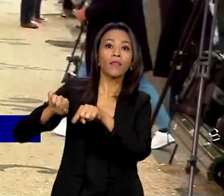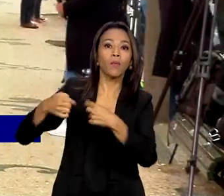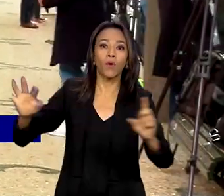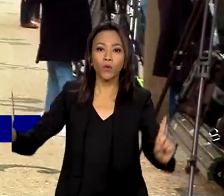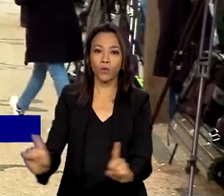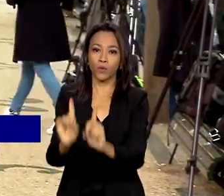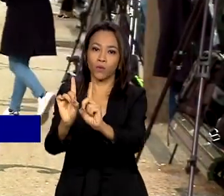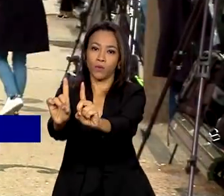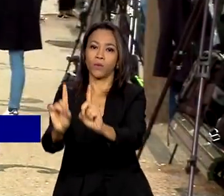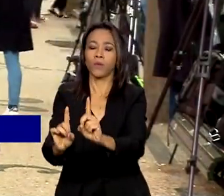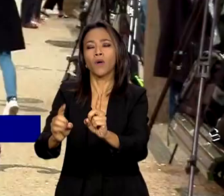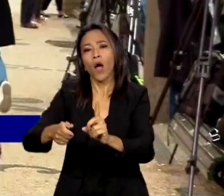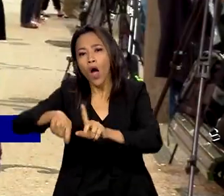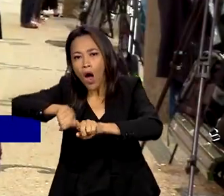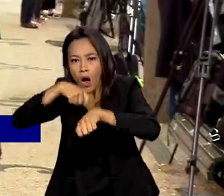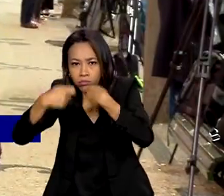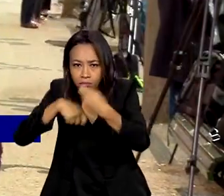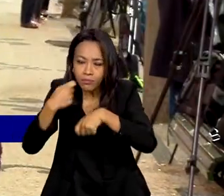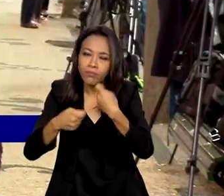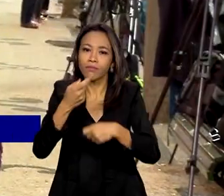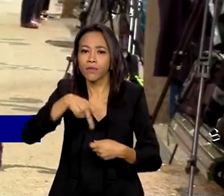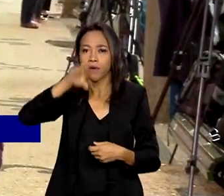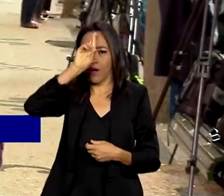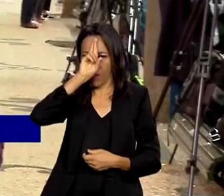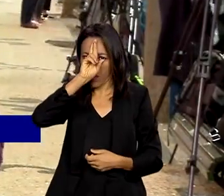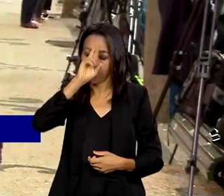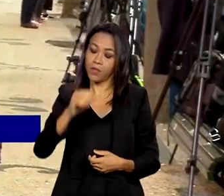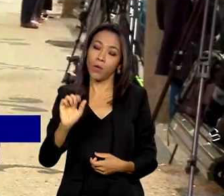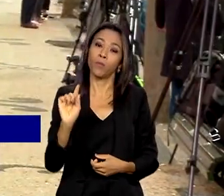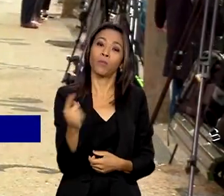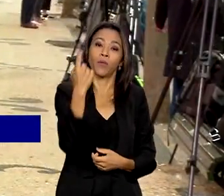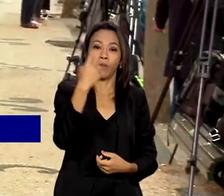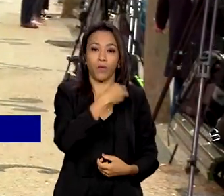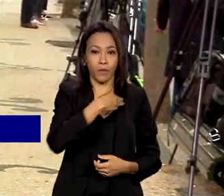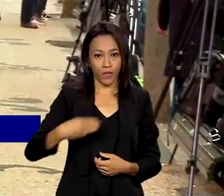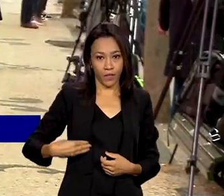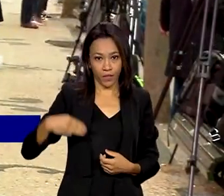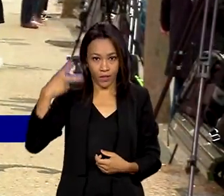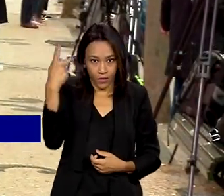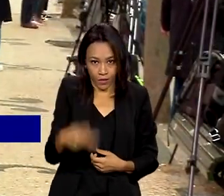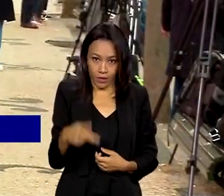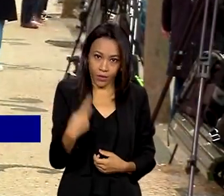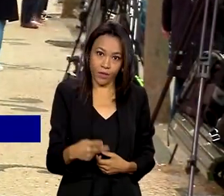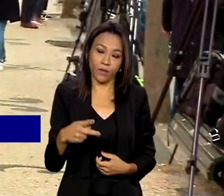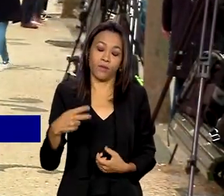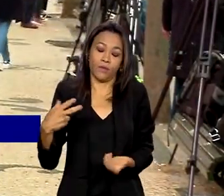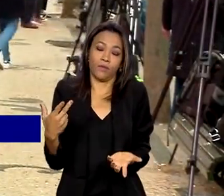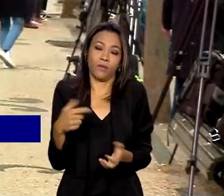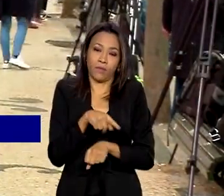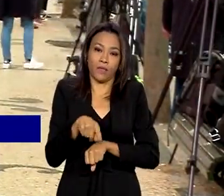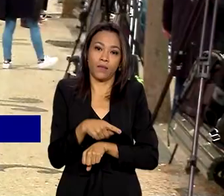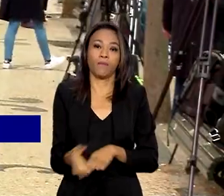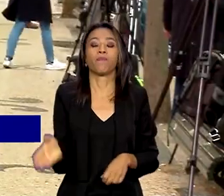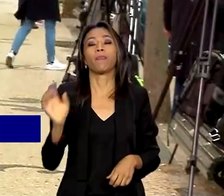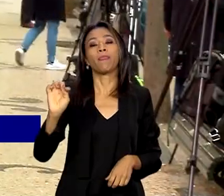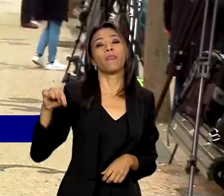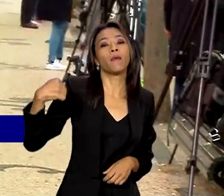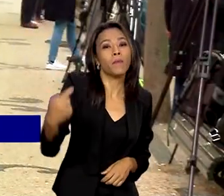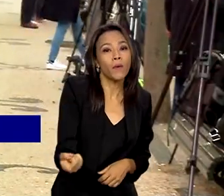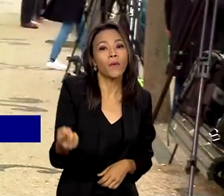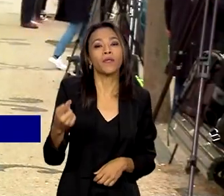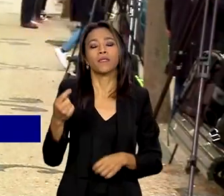com o primeiro-ministro aqui português, António Costa. Em seguida, olha, o presidente Lula vai participar